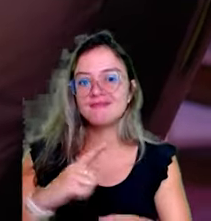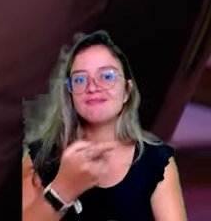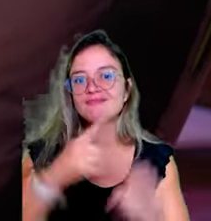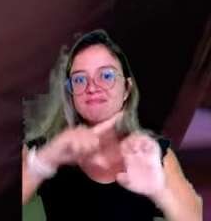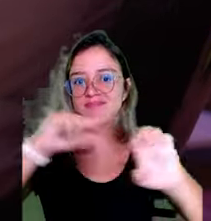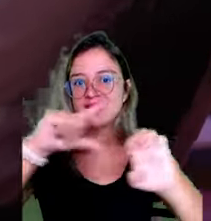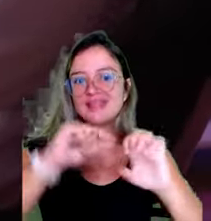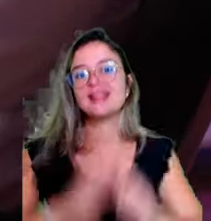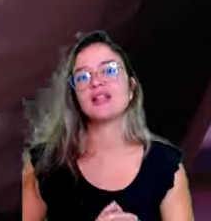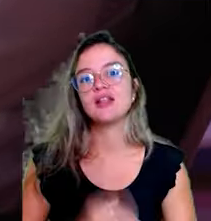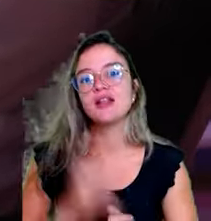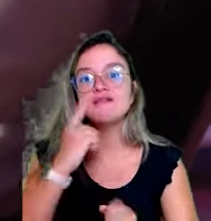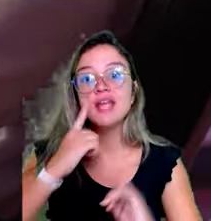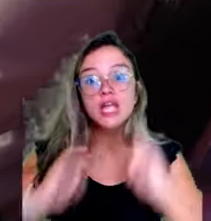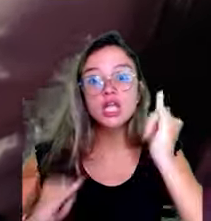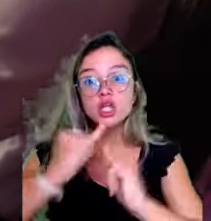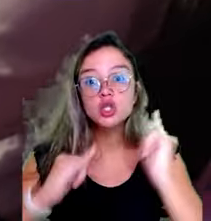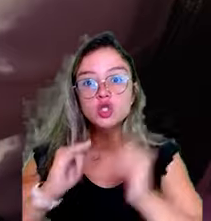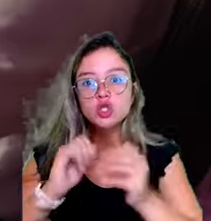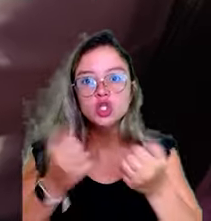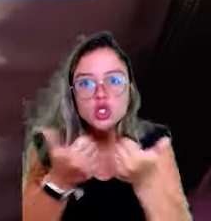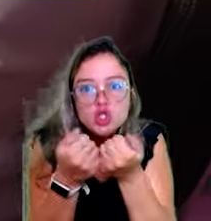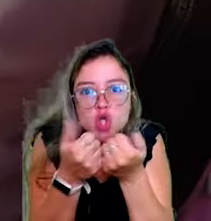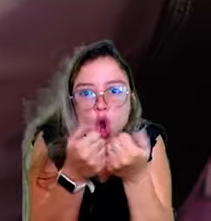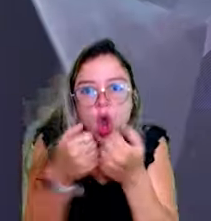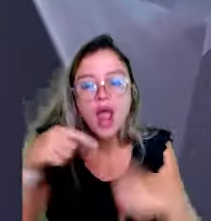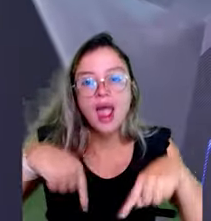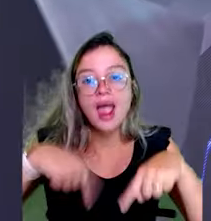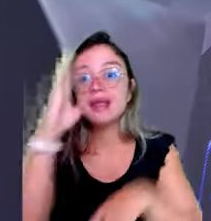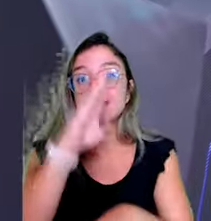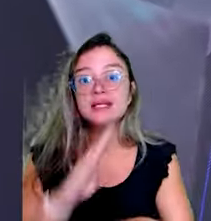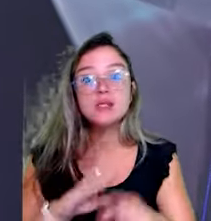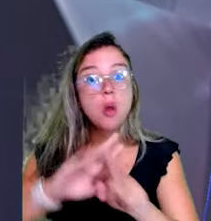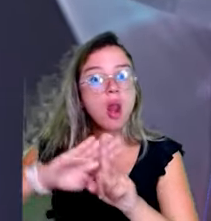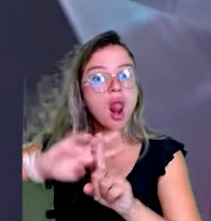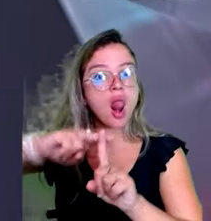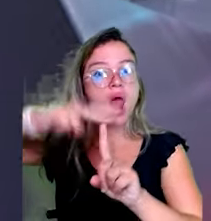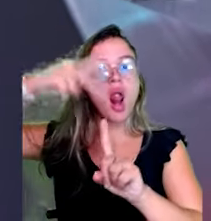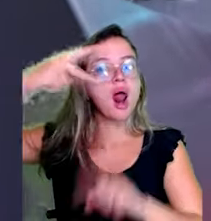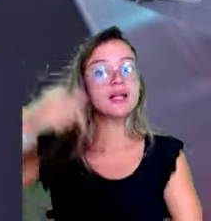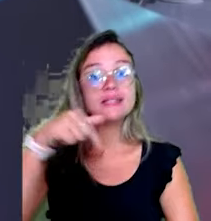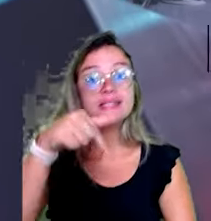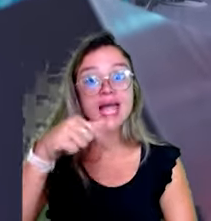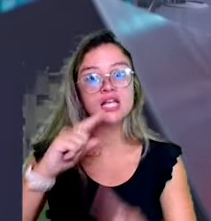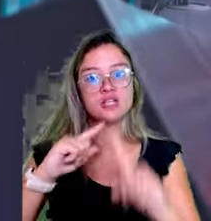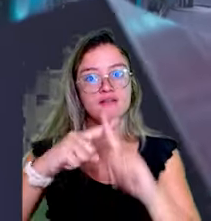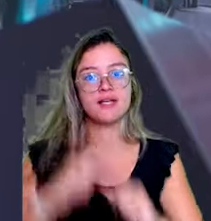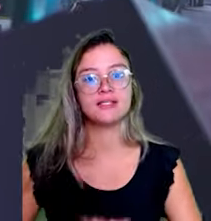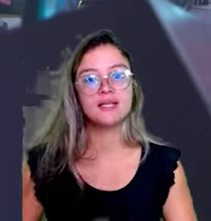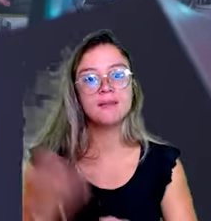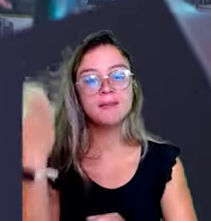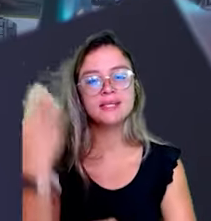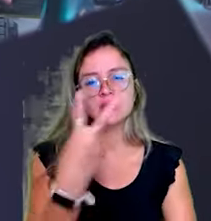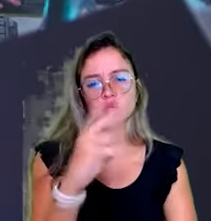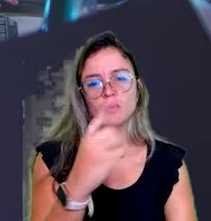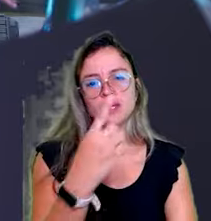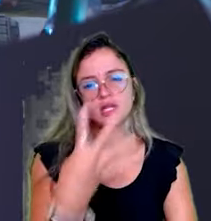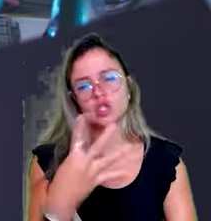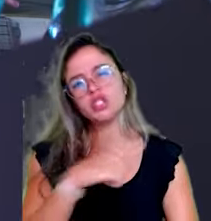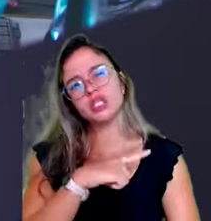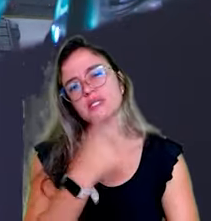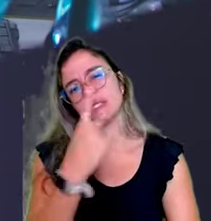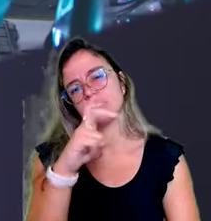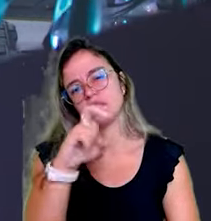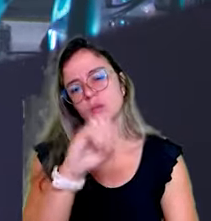últimos 10 anos, a indústria de games no Brasil cresceu 7 vezes. Em 2014, existiam cerca de 150 estúdios desenvolvedores de jogos